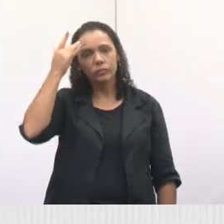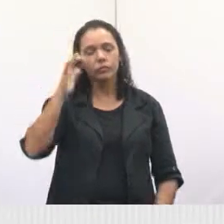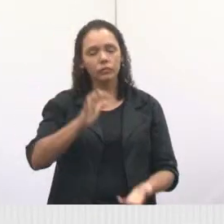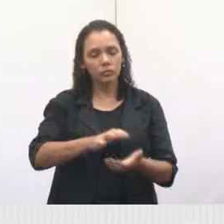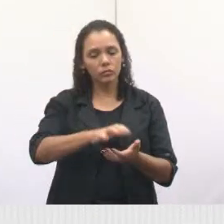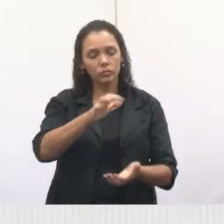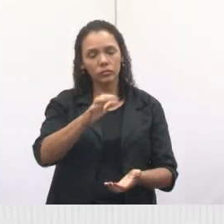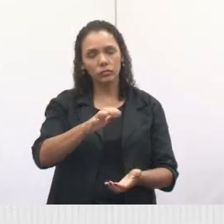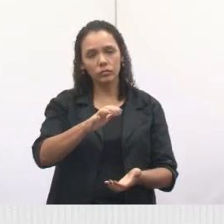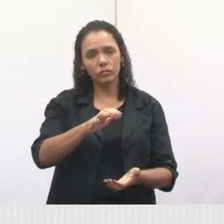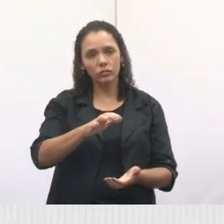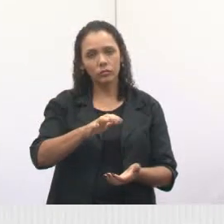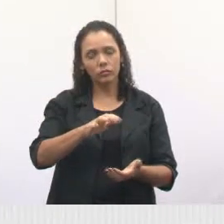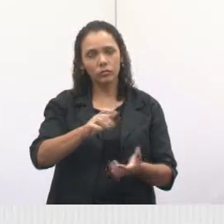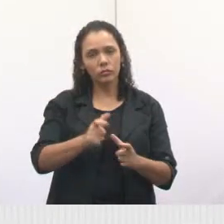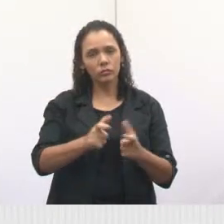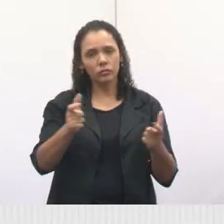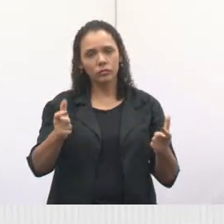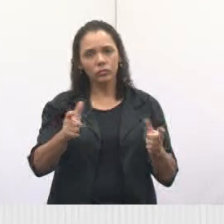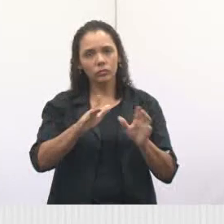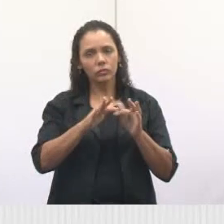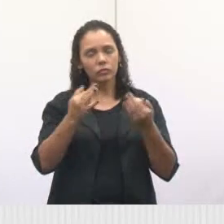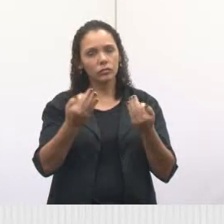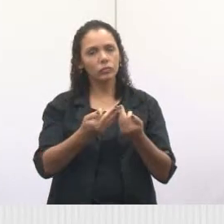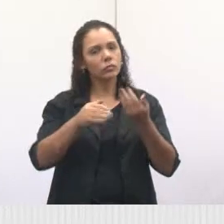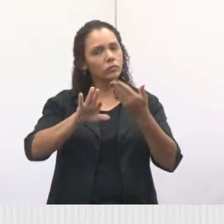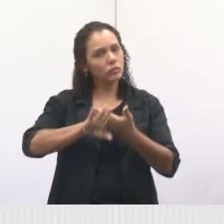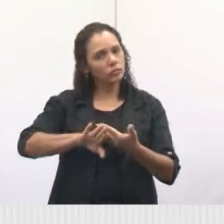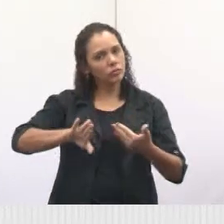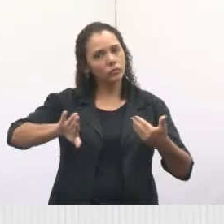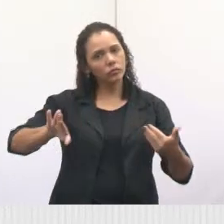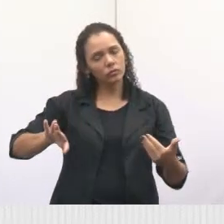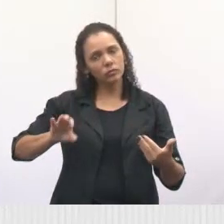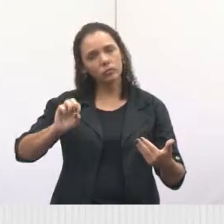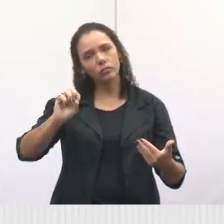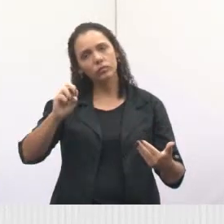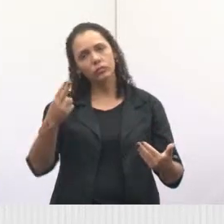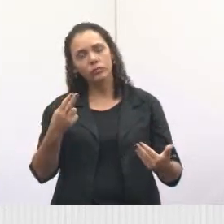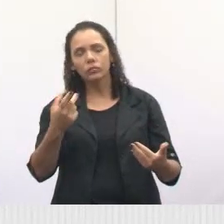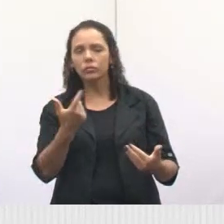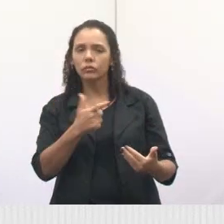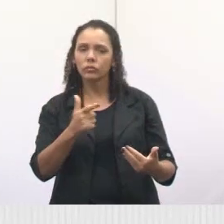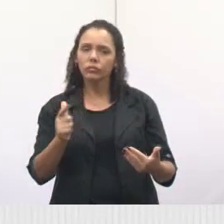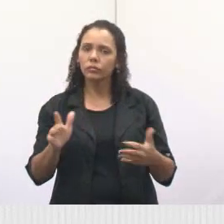afastados da família, ou cujas famílias são ausentes ou inexistentes. O que é isso,